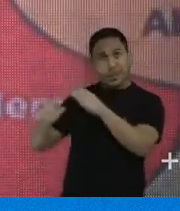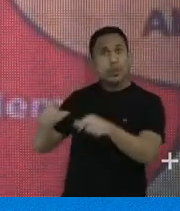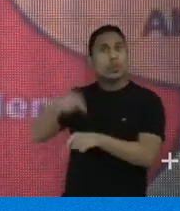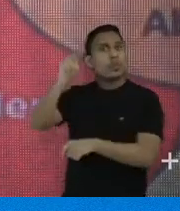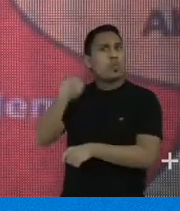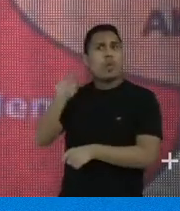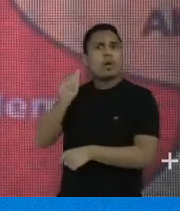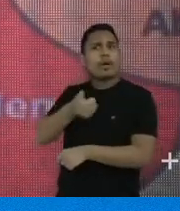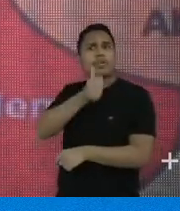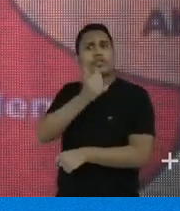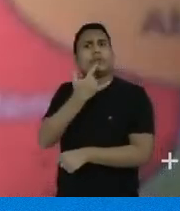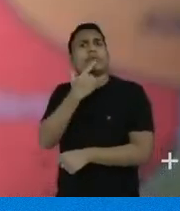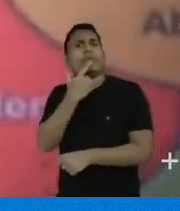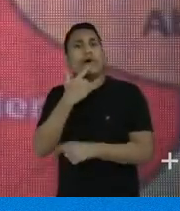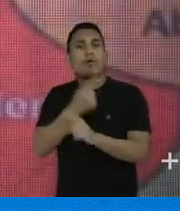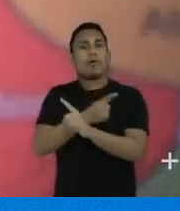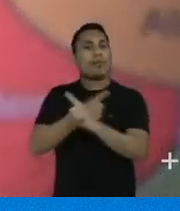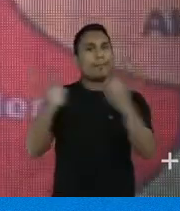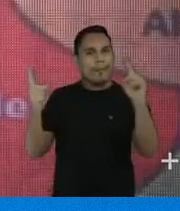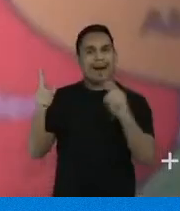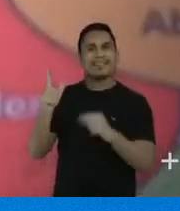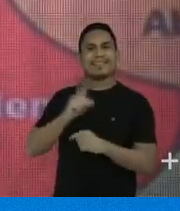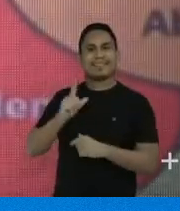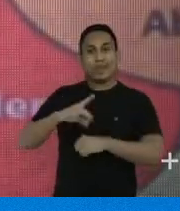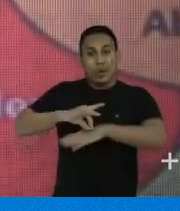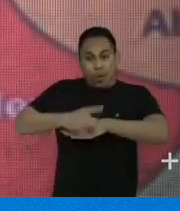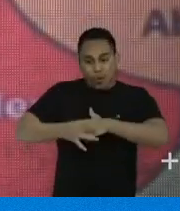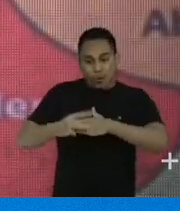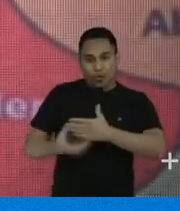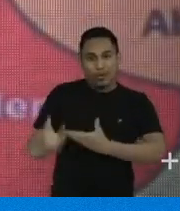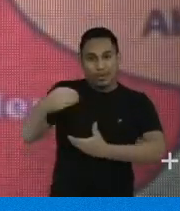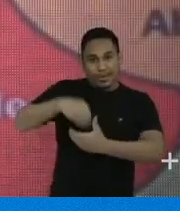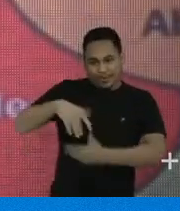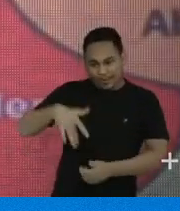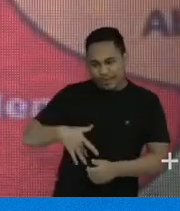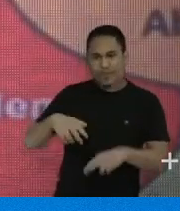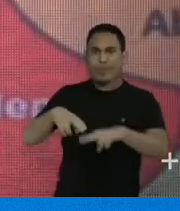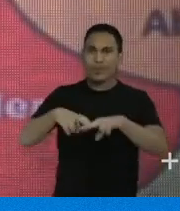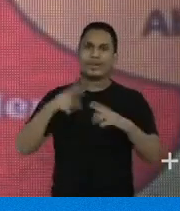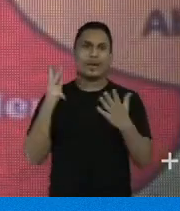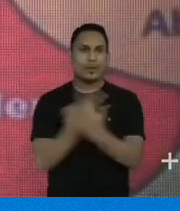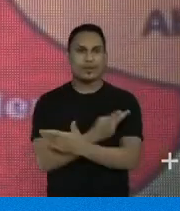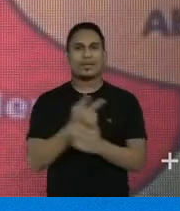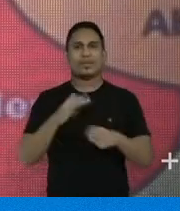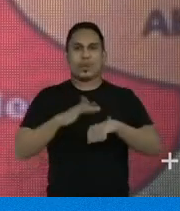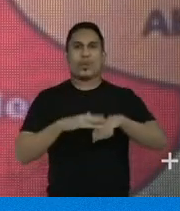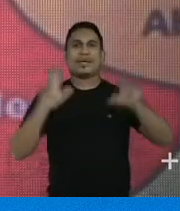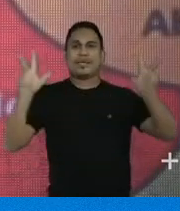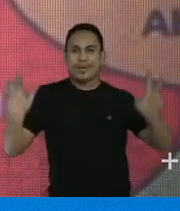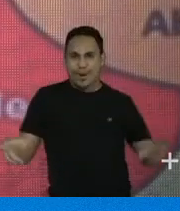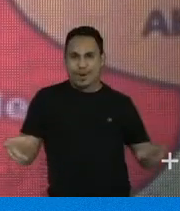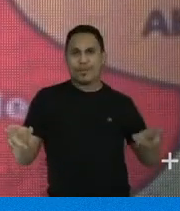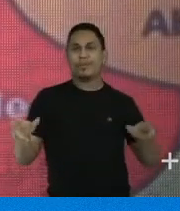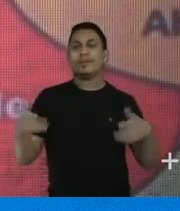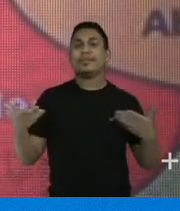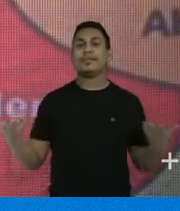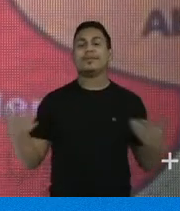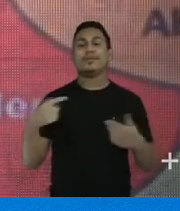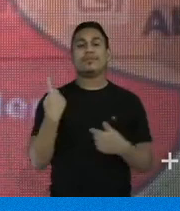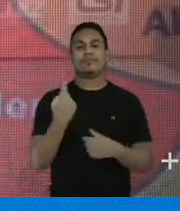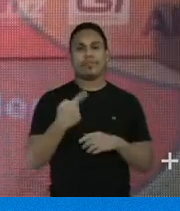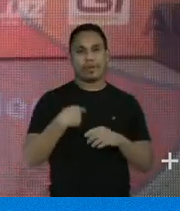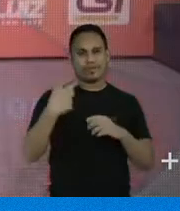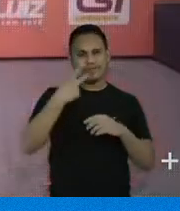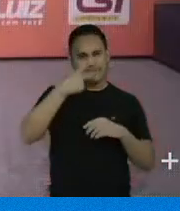da infiltração de gordura no fígado. Então, vocês estão vendo que, com aqueles critérios que a gente falou antes,